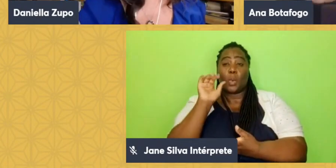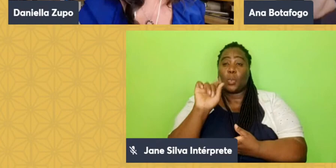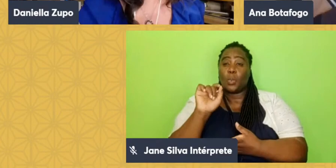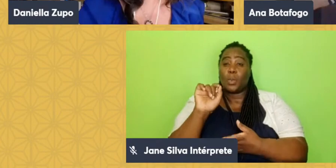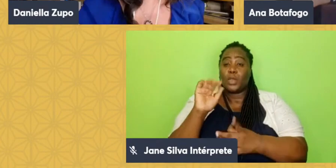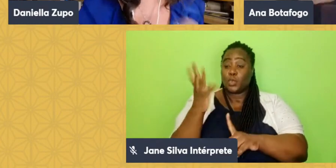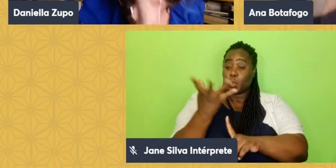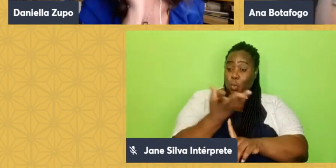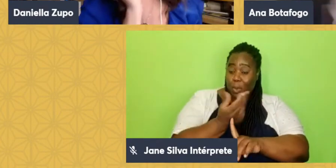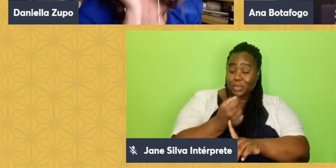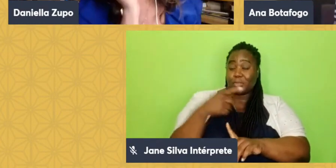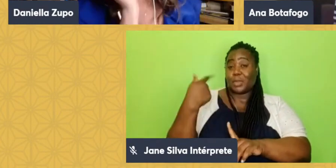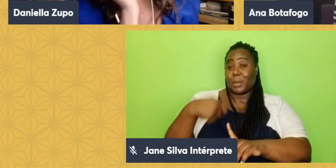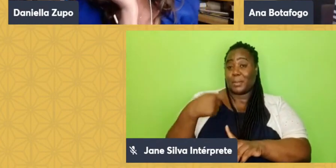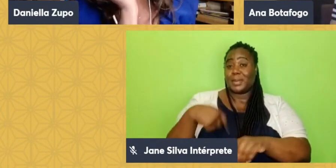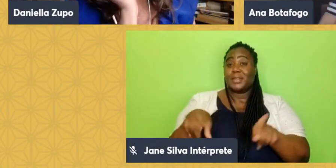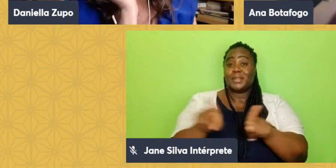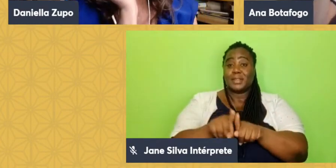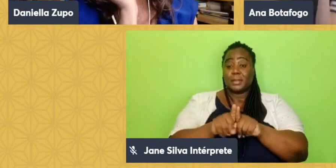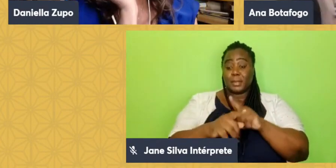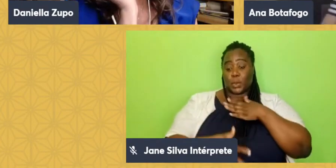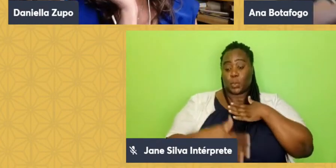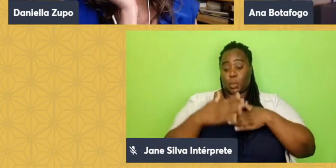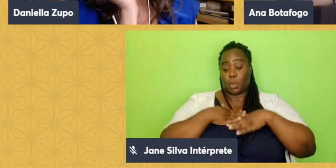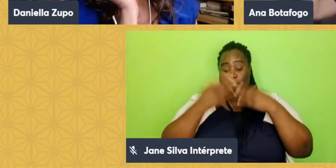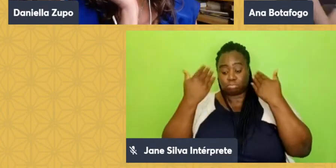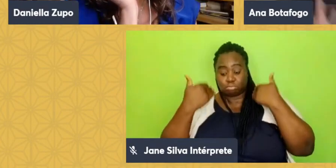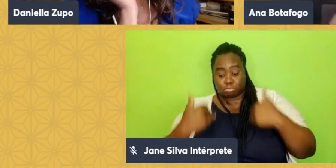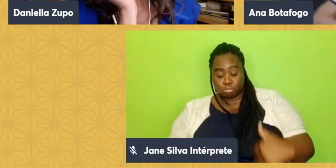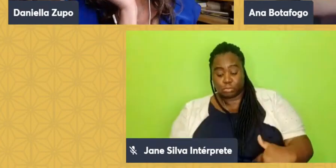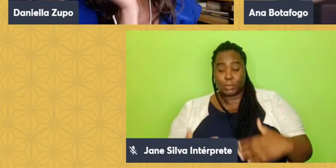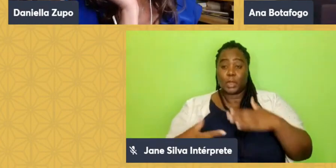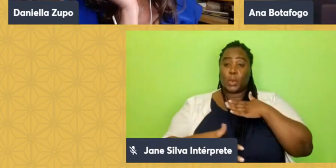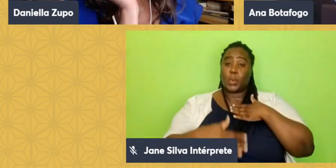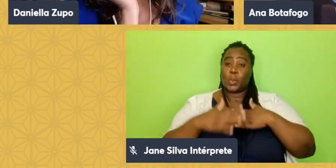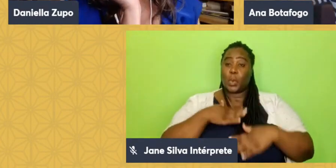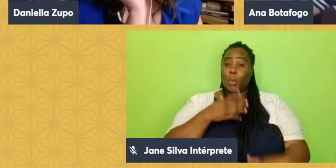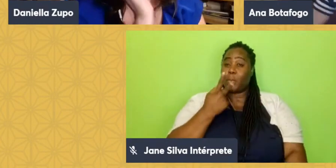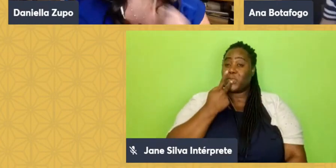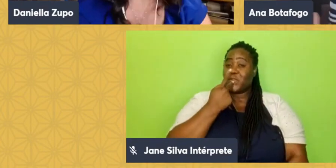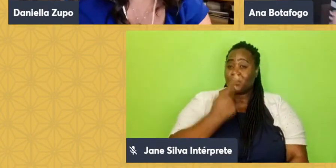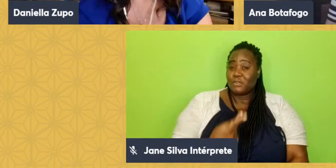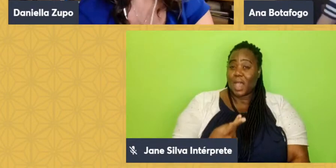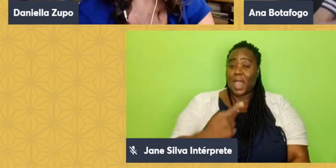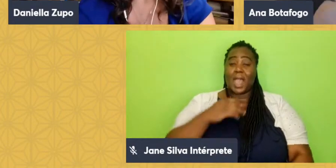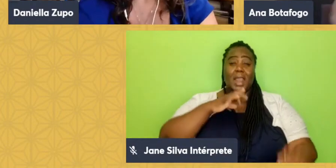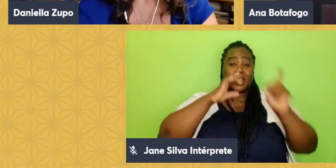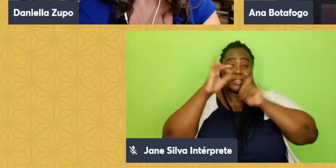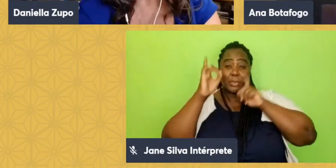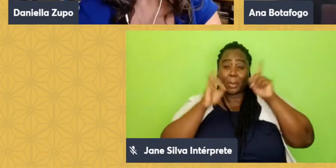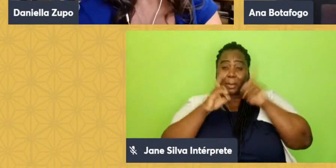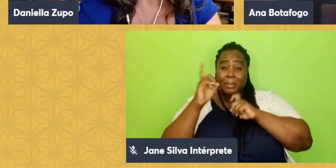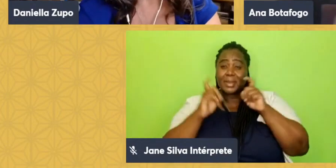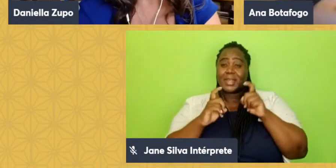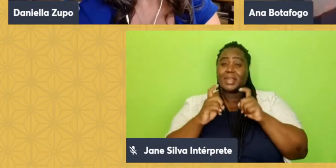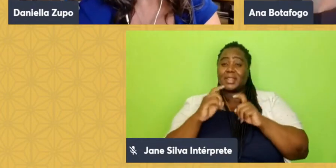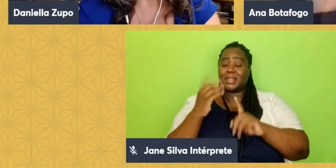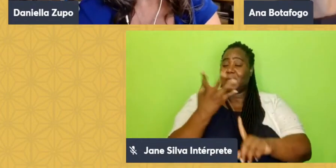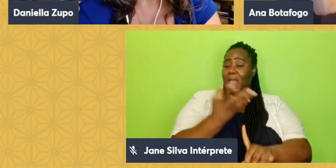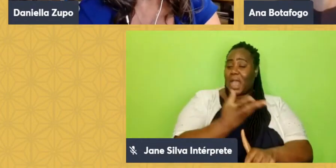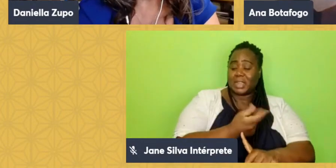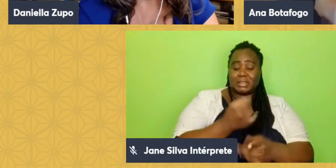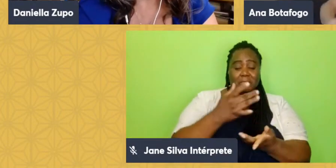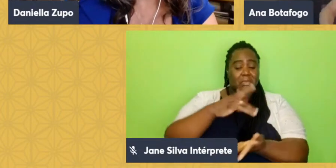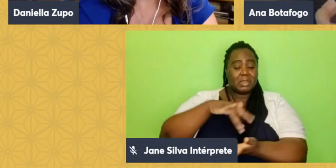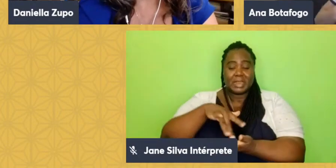que o artista precisa estar por inteiro o corpo fala expressão seja ele ator